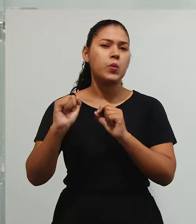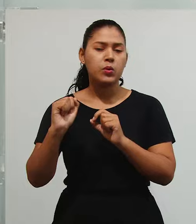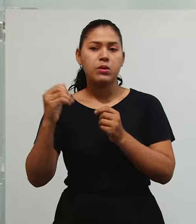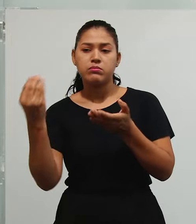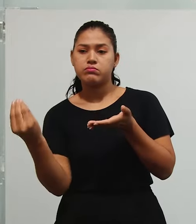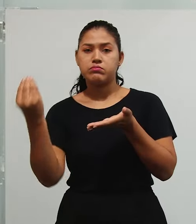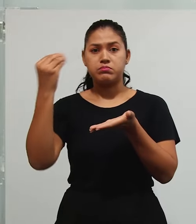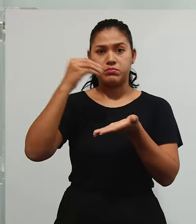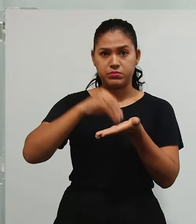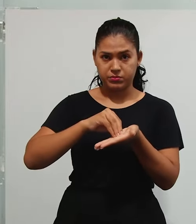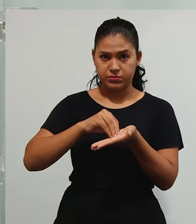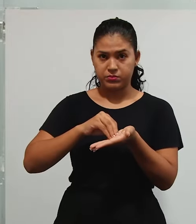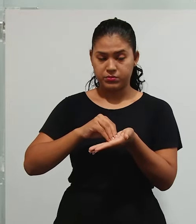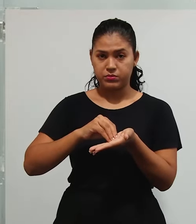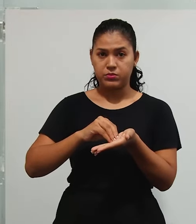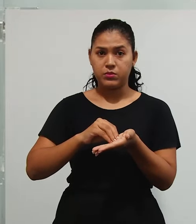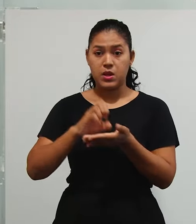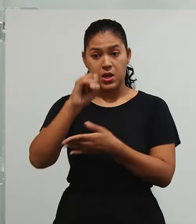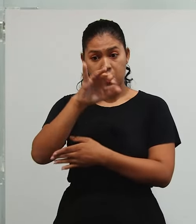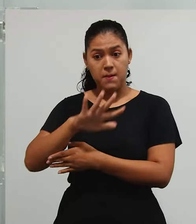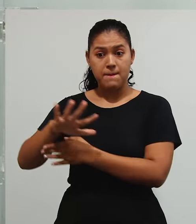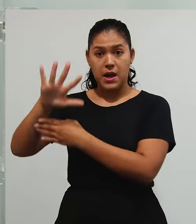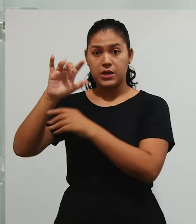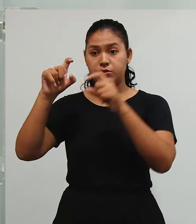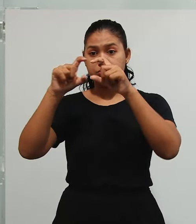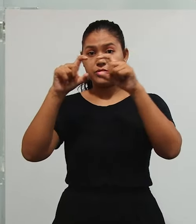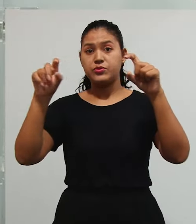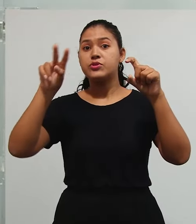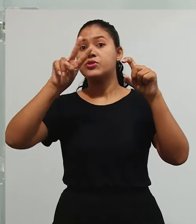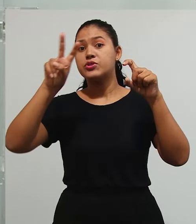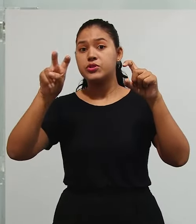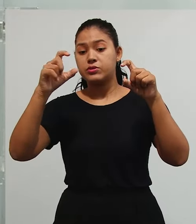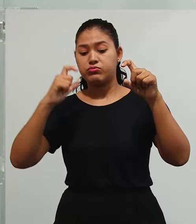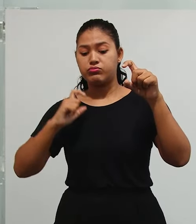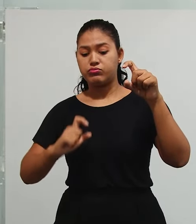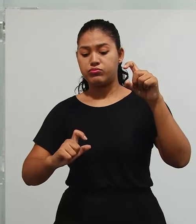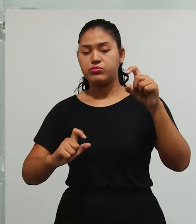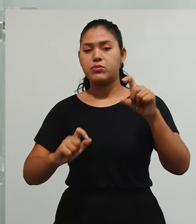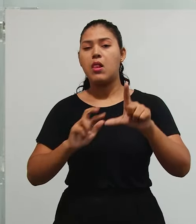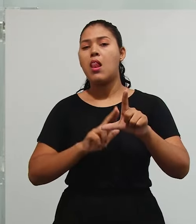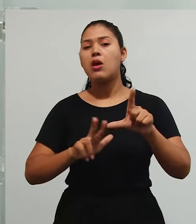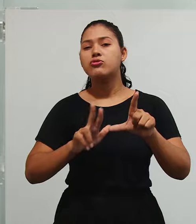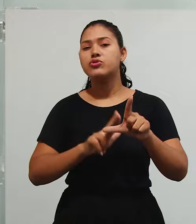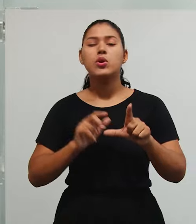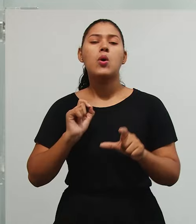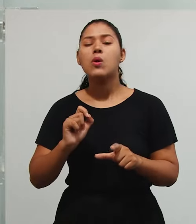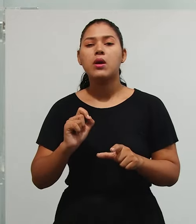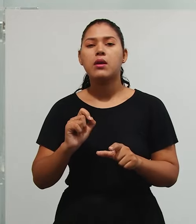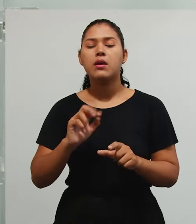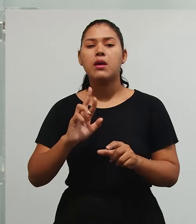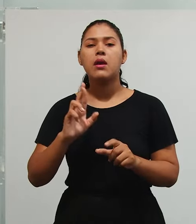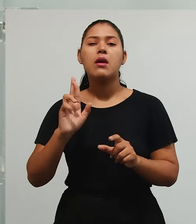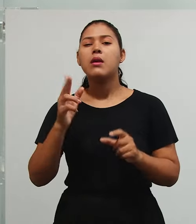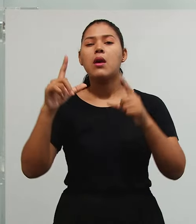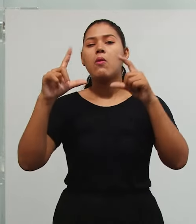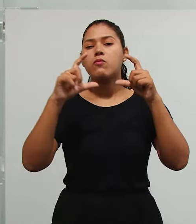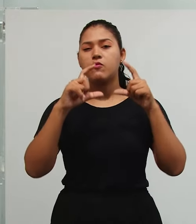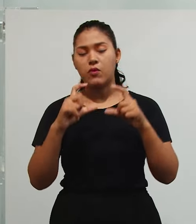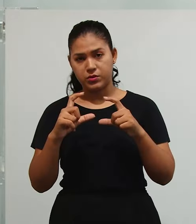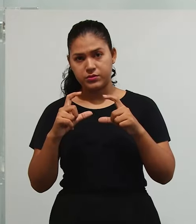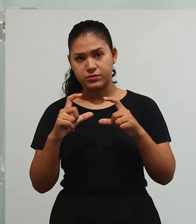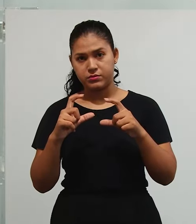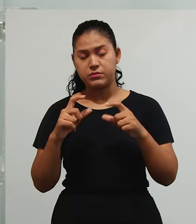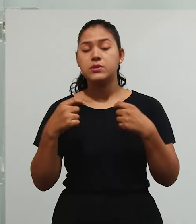legenda. Você tem que ter um texto dialógico. O que é um texto dialógico? Um texto reflexivo contendo sua